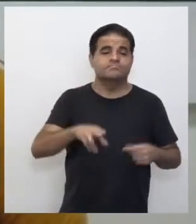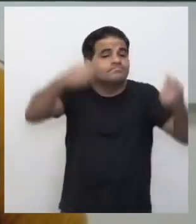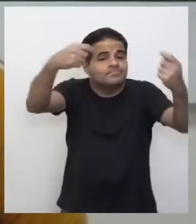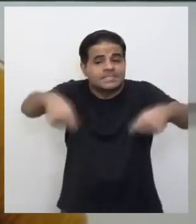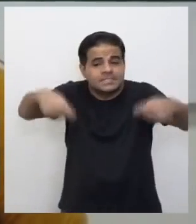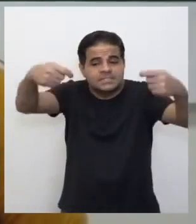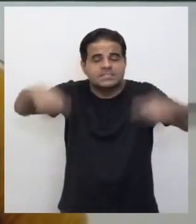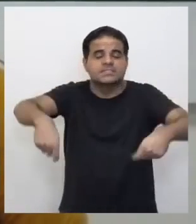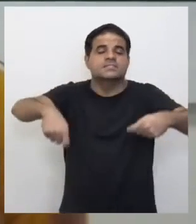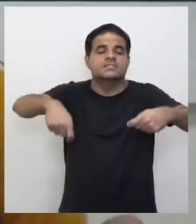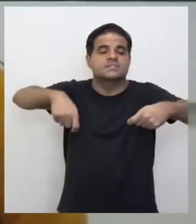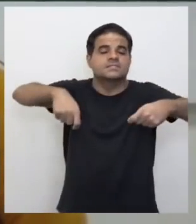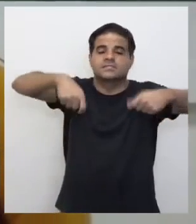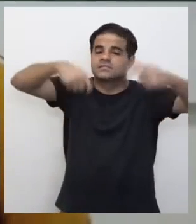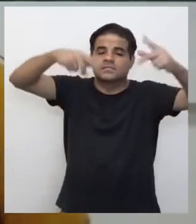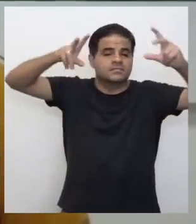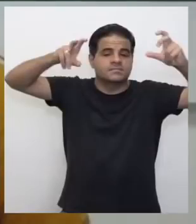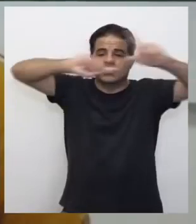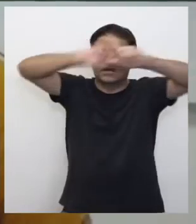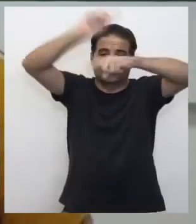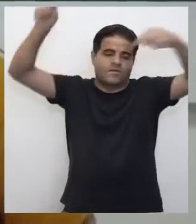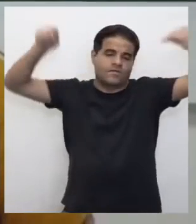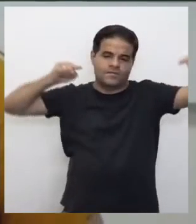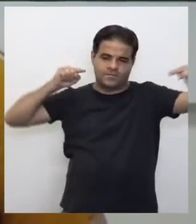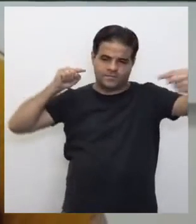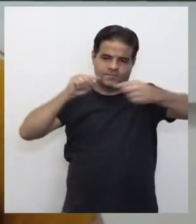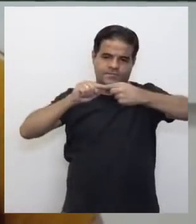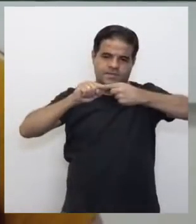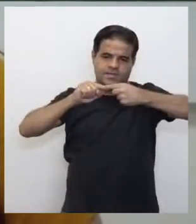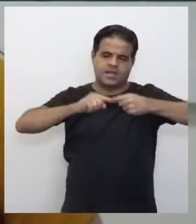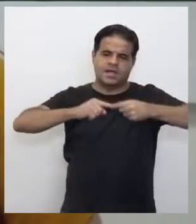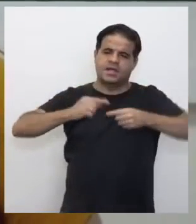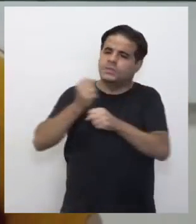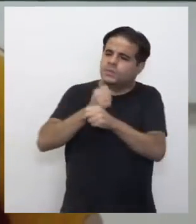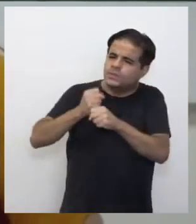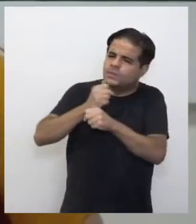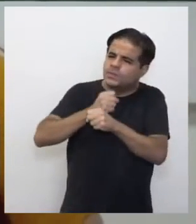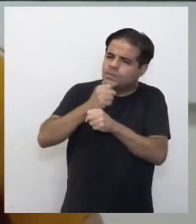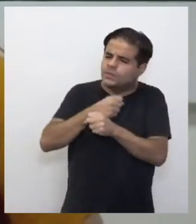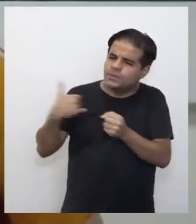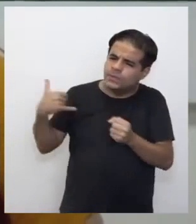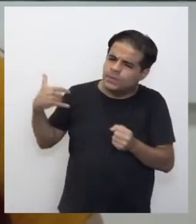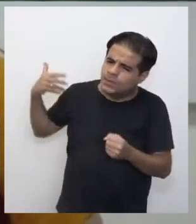ter uma finalidade, né? E durante muito tempo